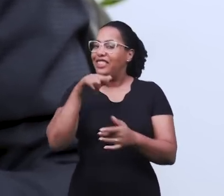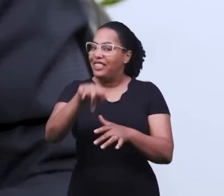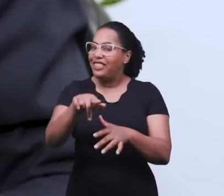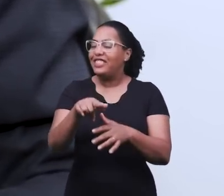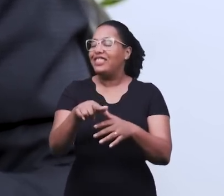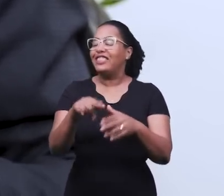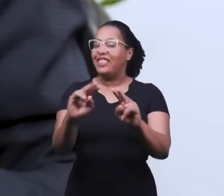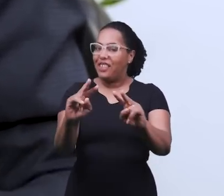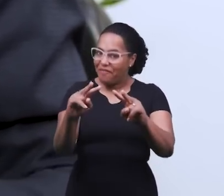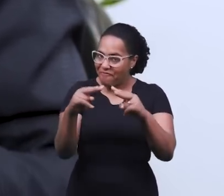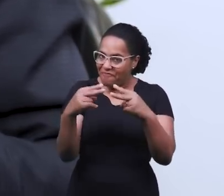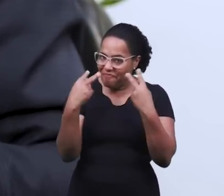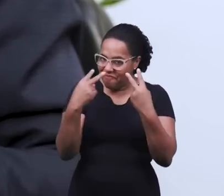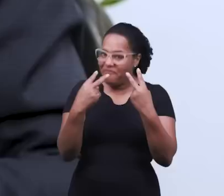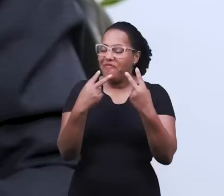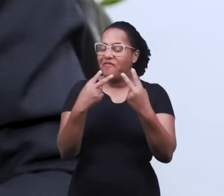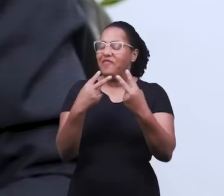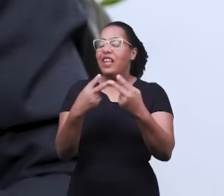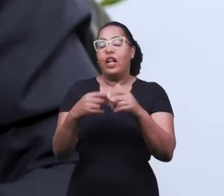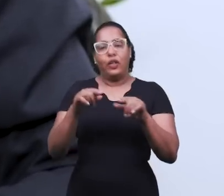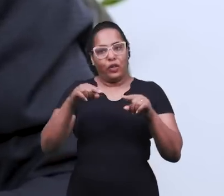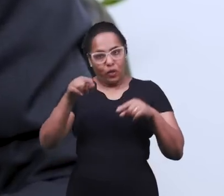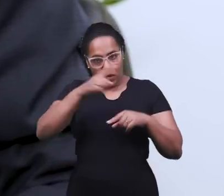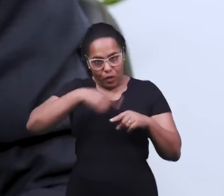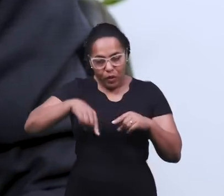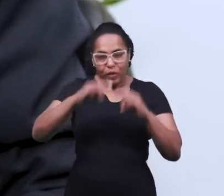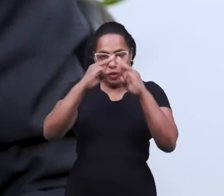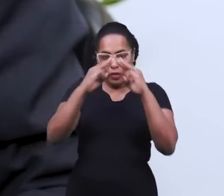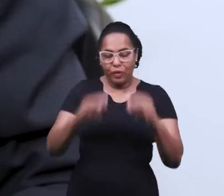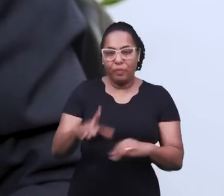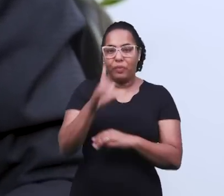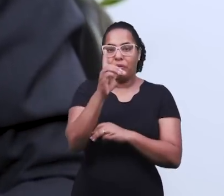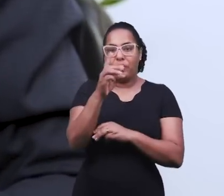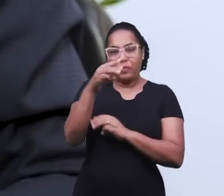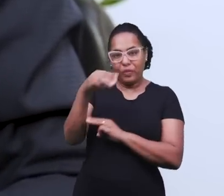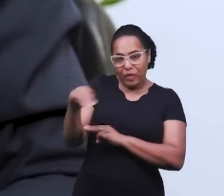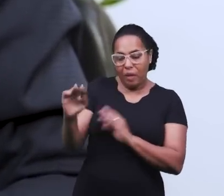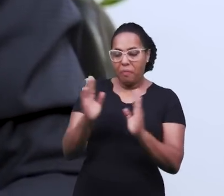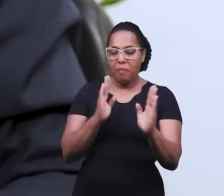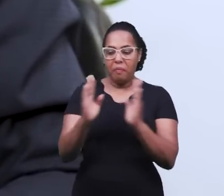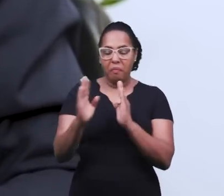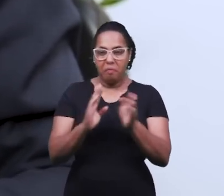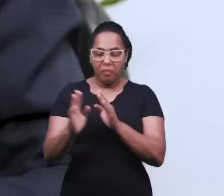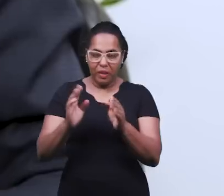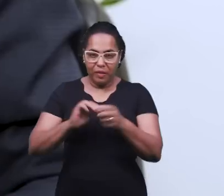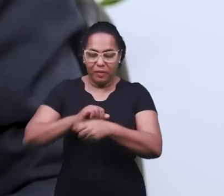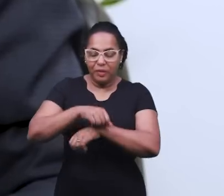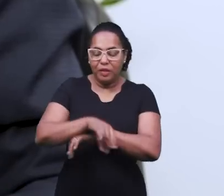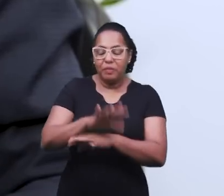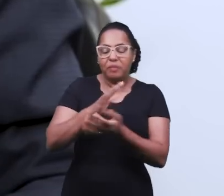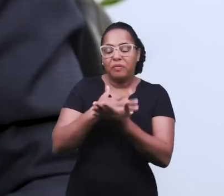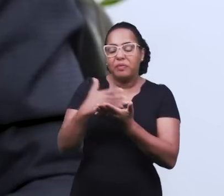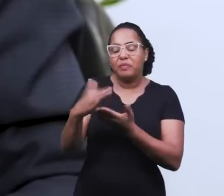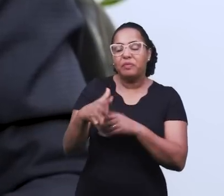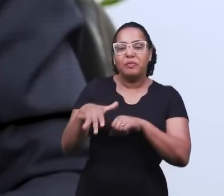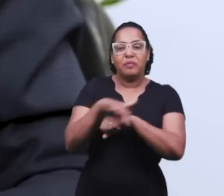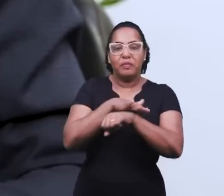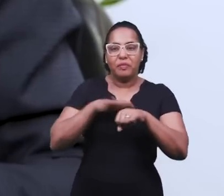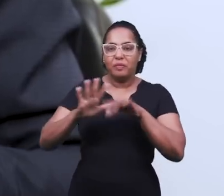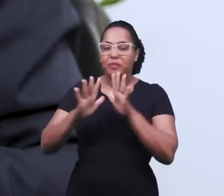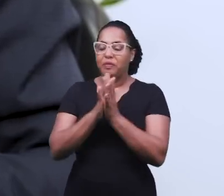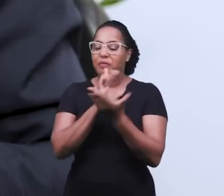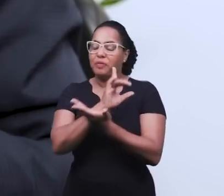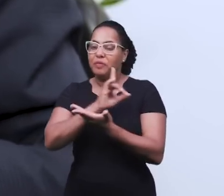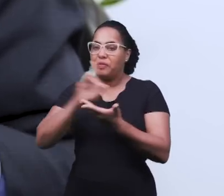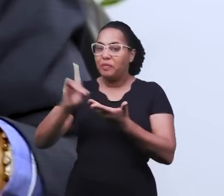nos acompanhar, nos assistir. Nós estamos aqui no Manaim de Domingos Martins, durante um seminário, e estamos começando mais um Conversas Bíblicas, e